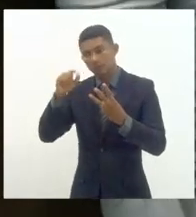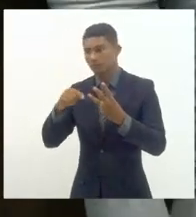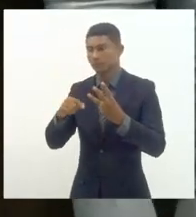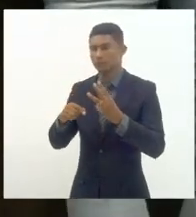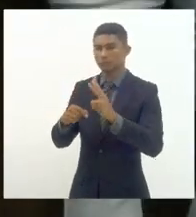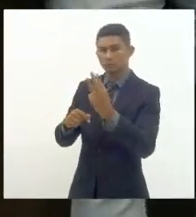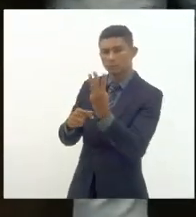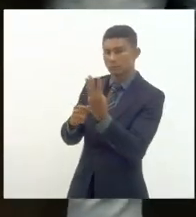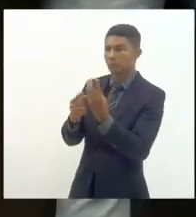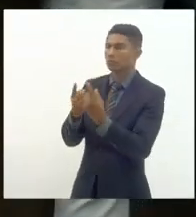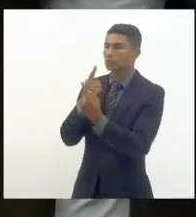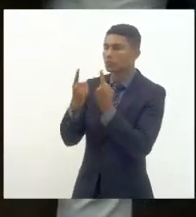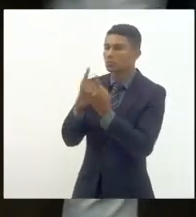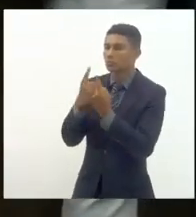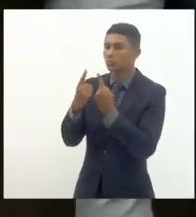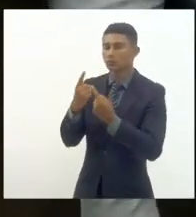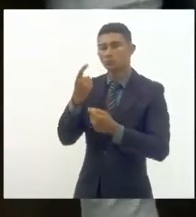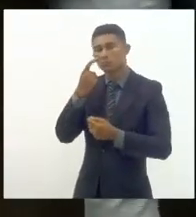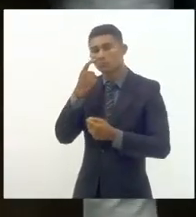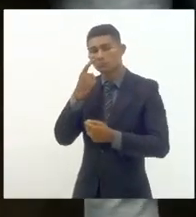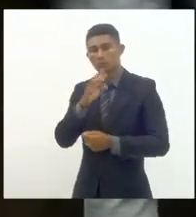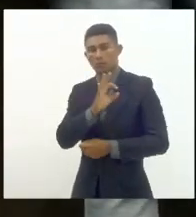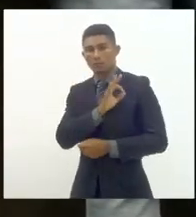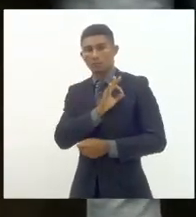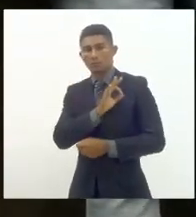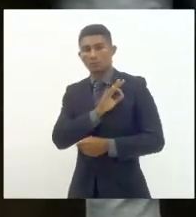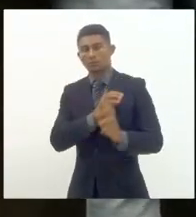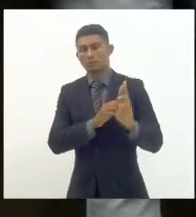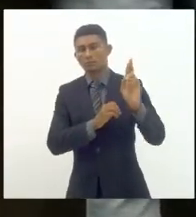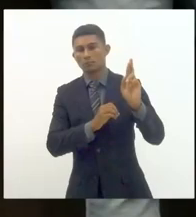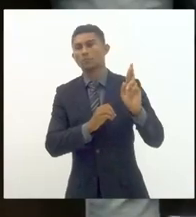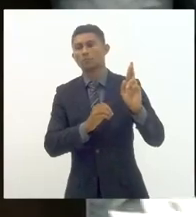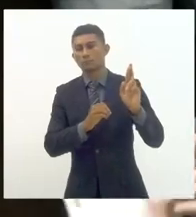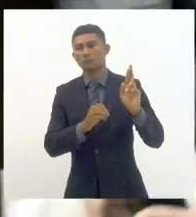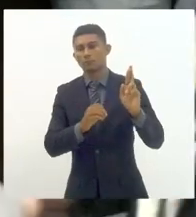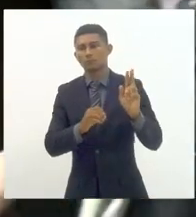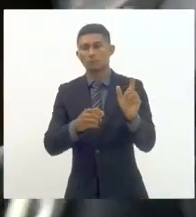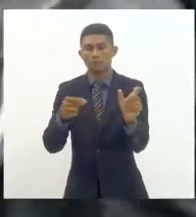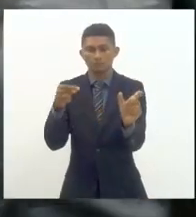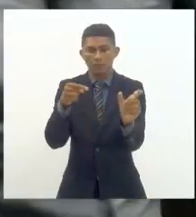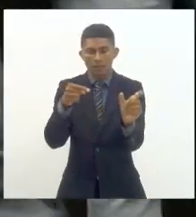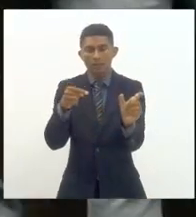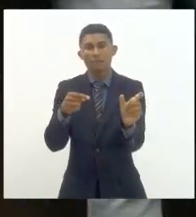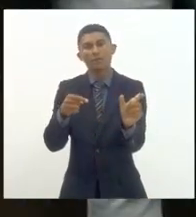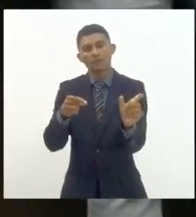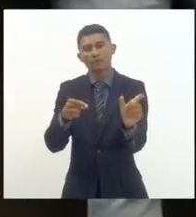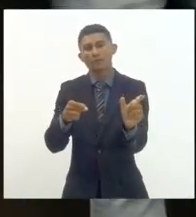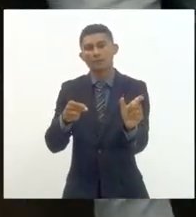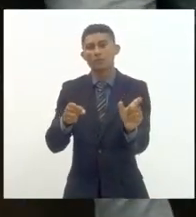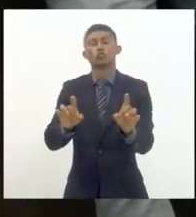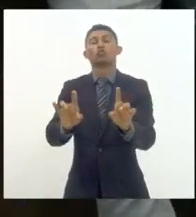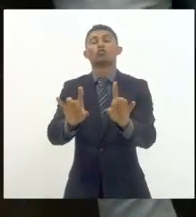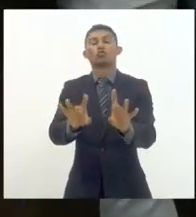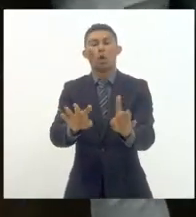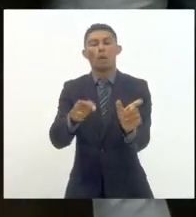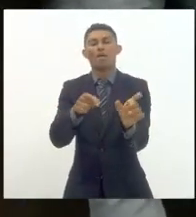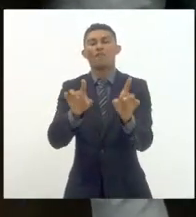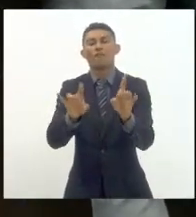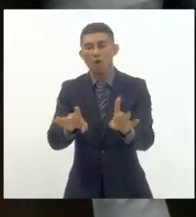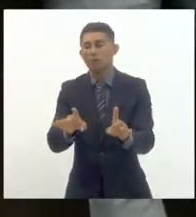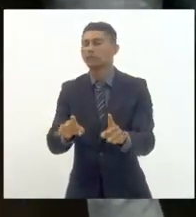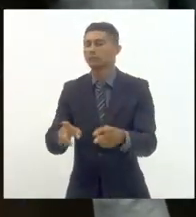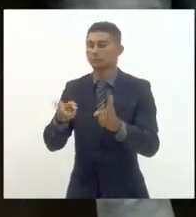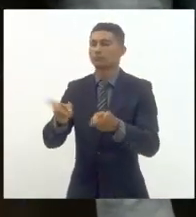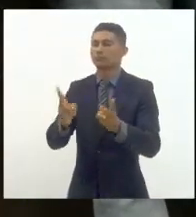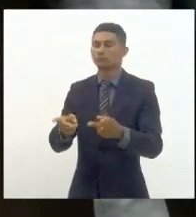sobre a questão do comando da polícia, já está claro, vamos manter-o exclusivamente, acatando a emenda do deputado Luiz Paulo. E